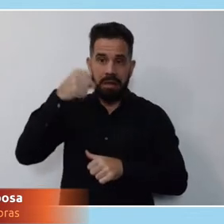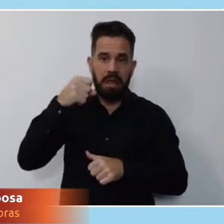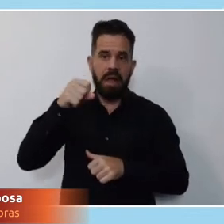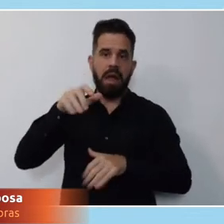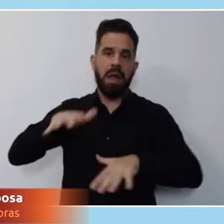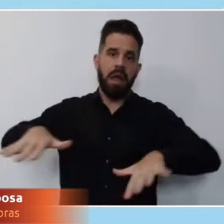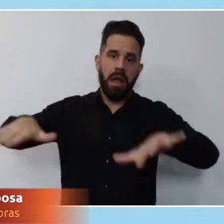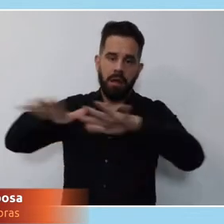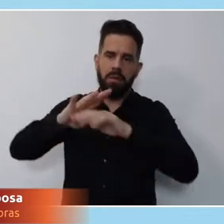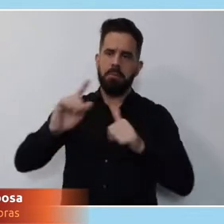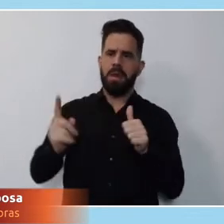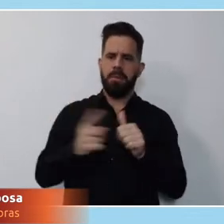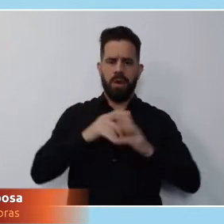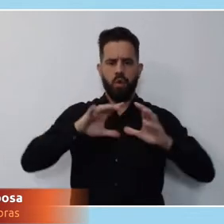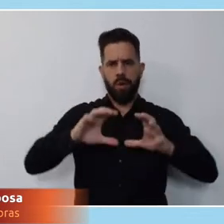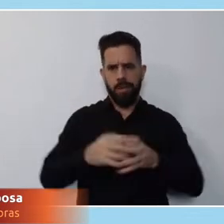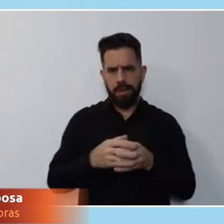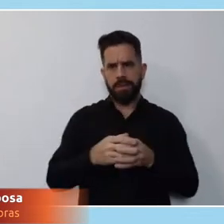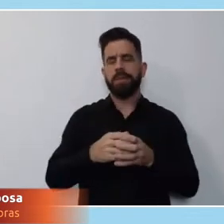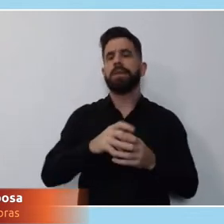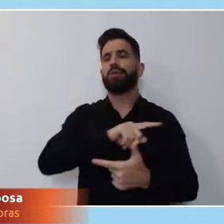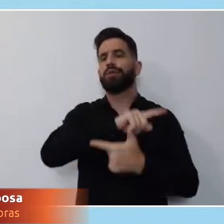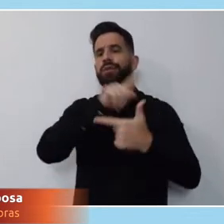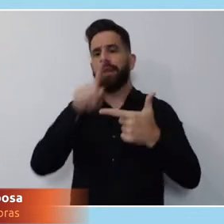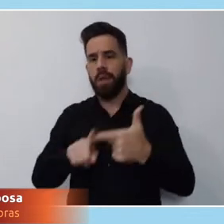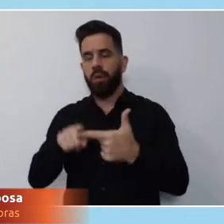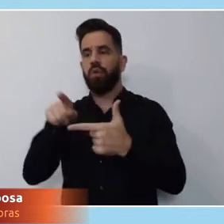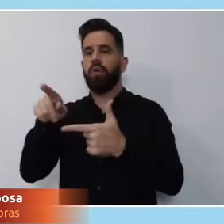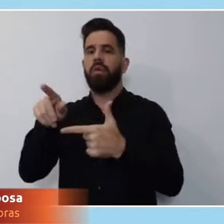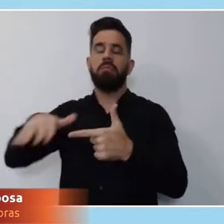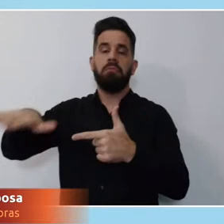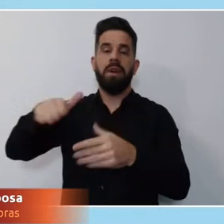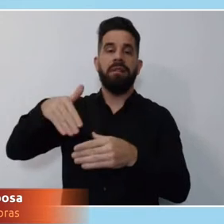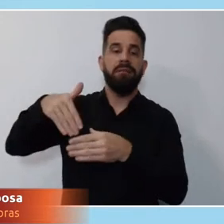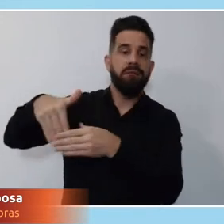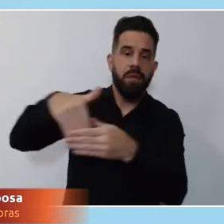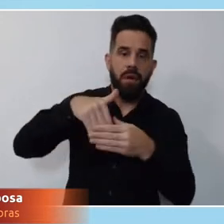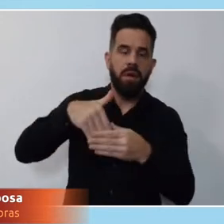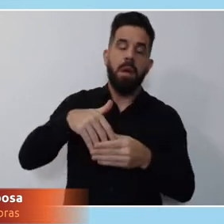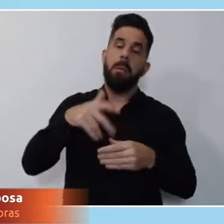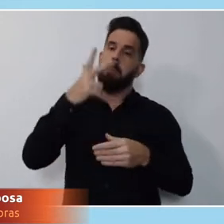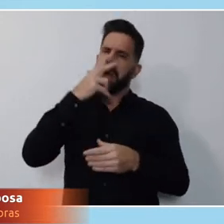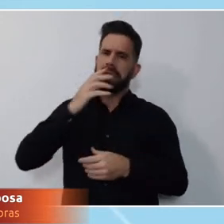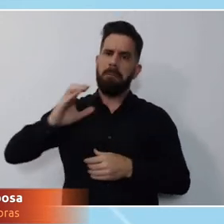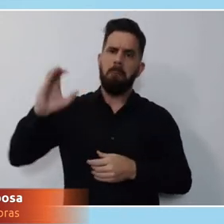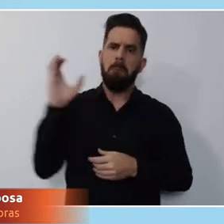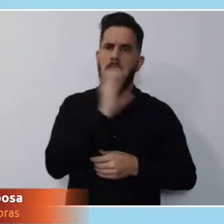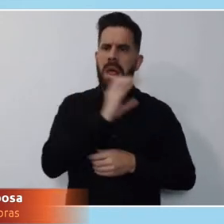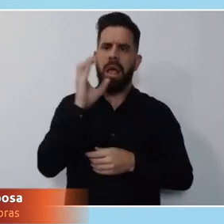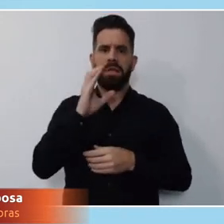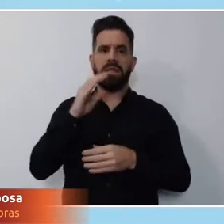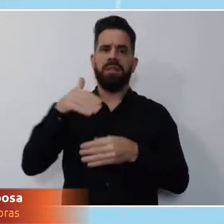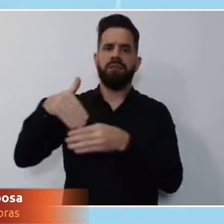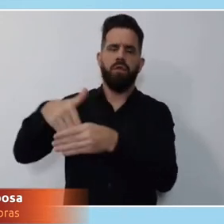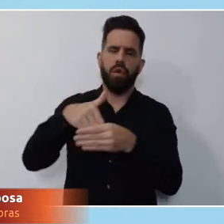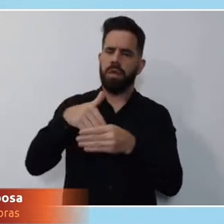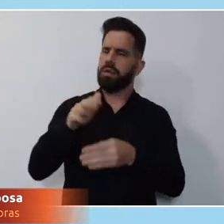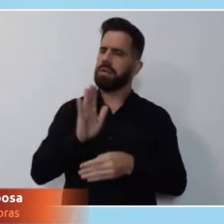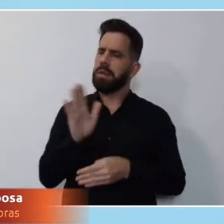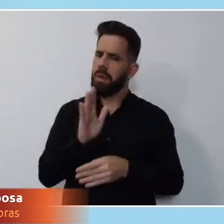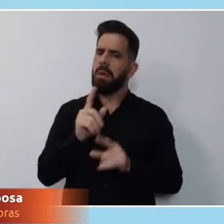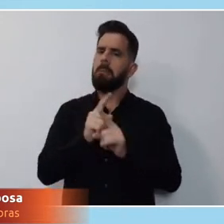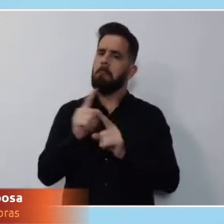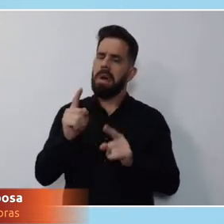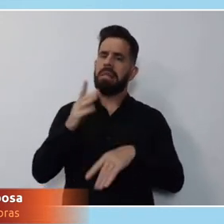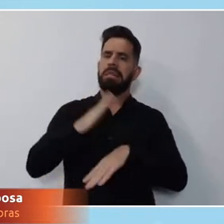especiais e depois para votação. Há uma perspectiva de que não haja uma pressa para essa votação, né? Deve demorar ainda um tempo para a gente saber se